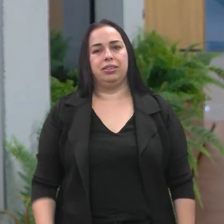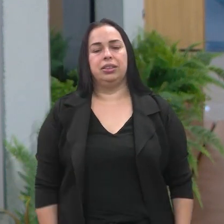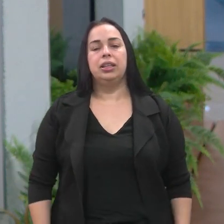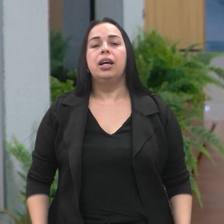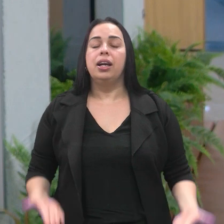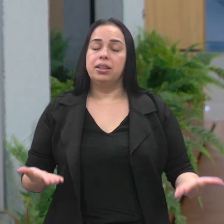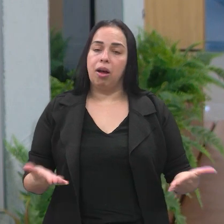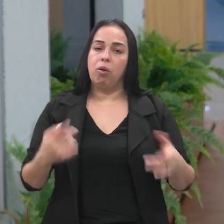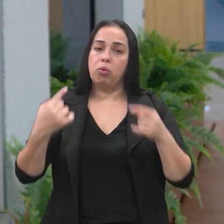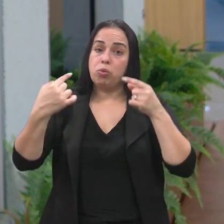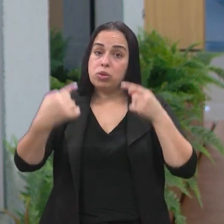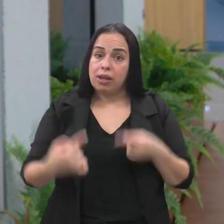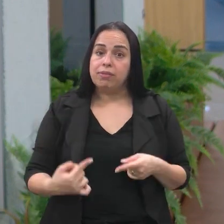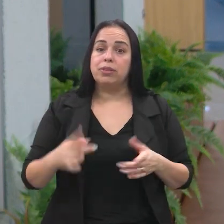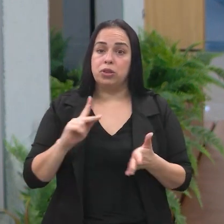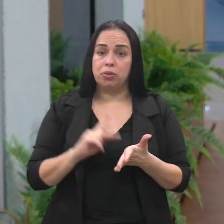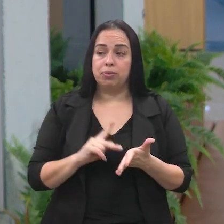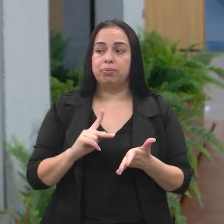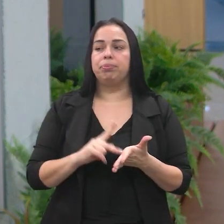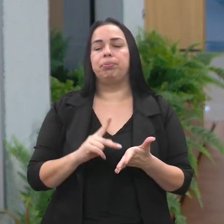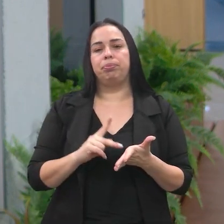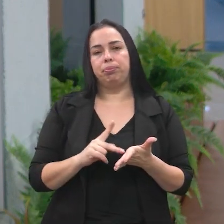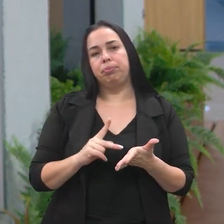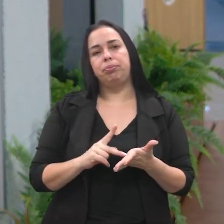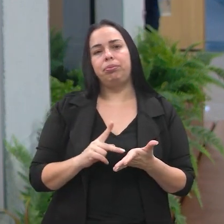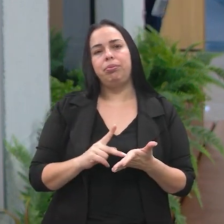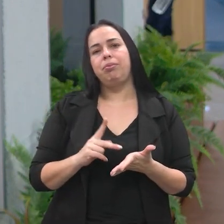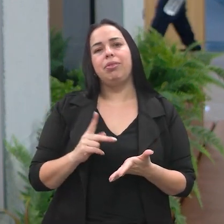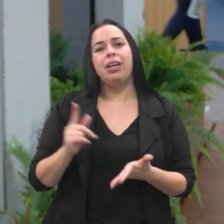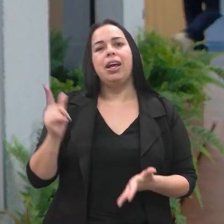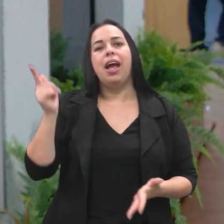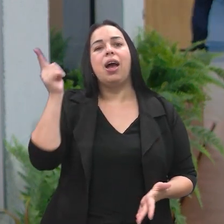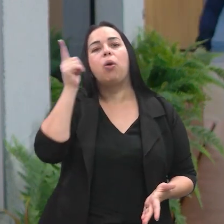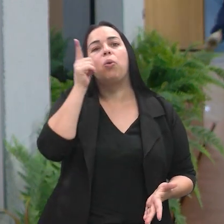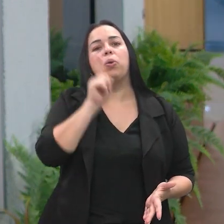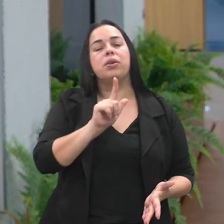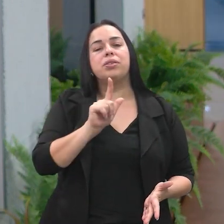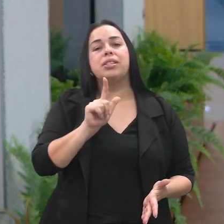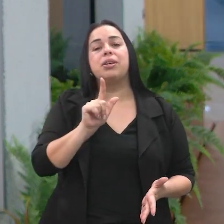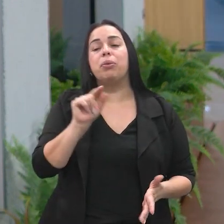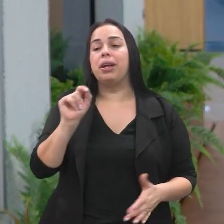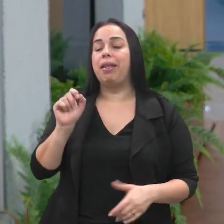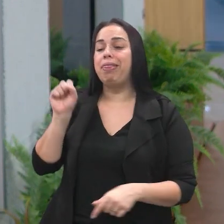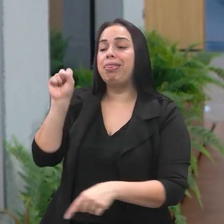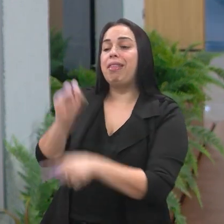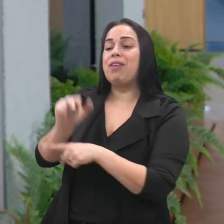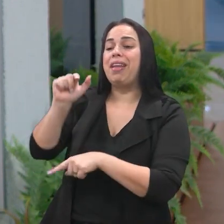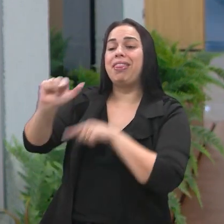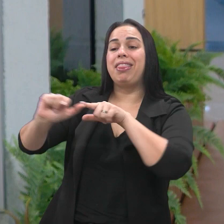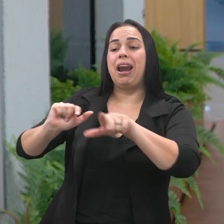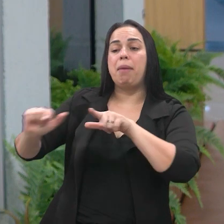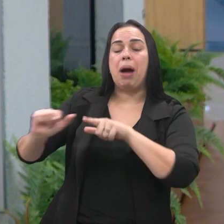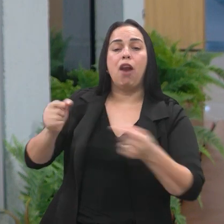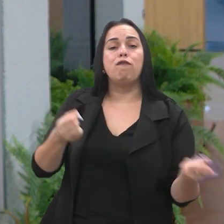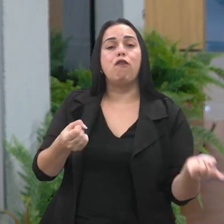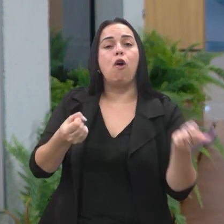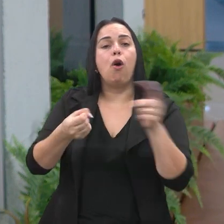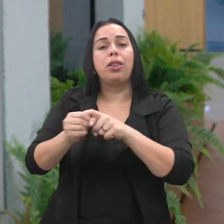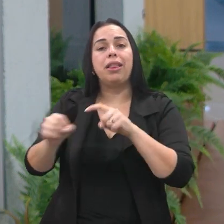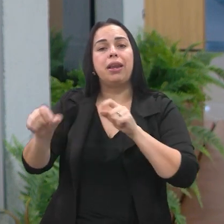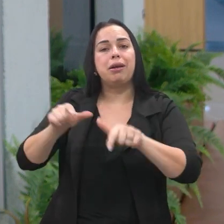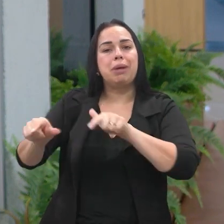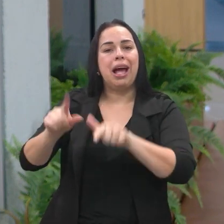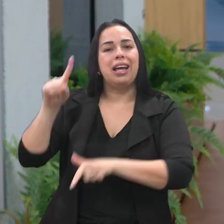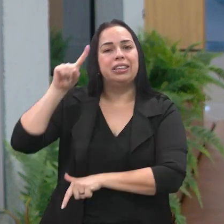tem dinheiro. Então o desafio básico hoje é conseguir vaga de trabalho